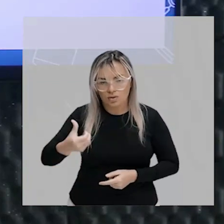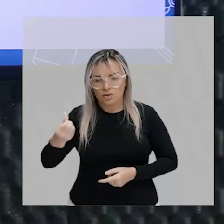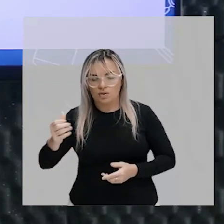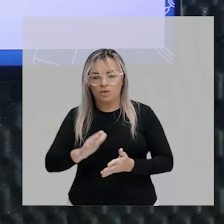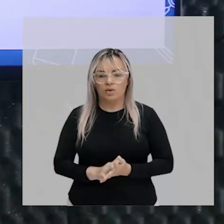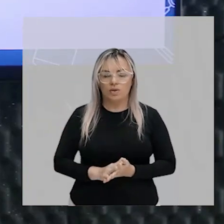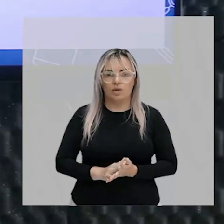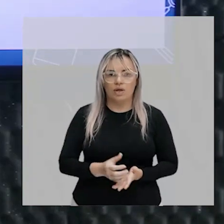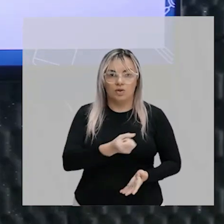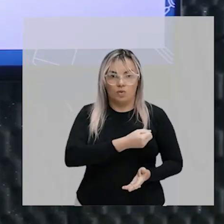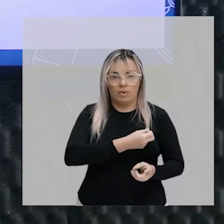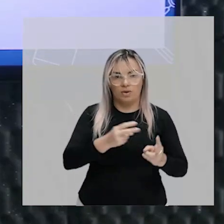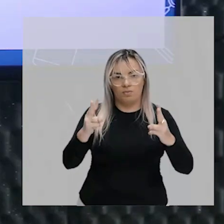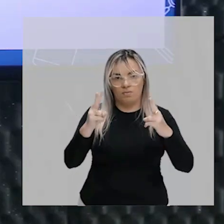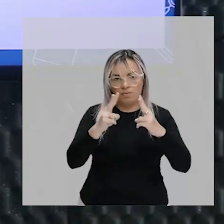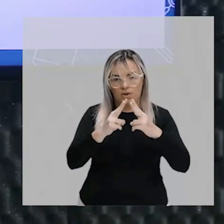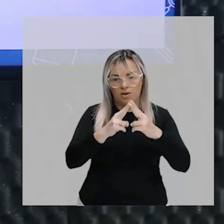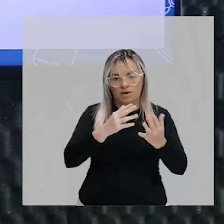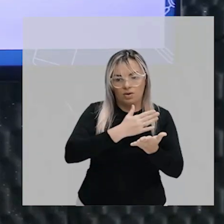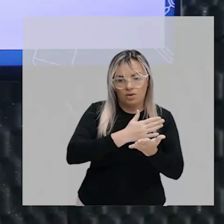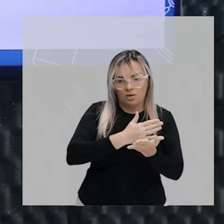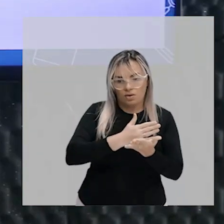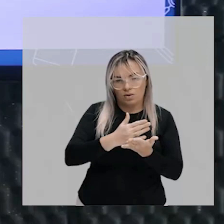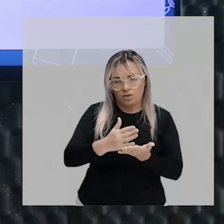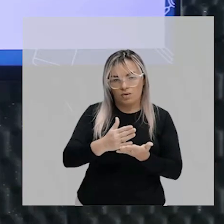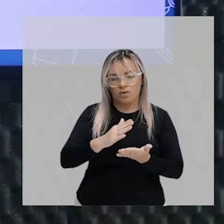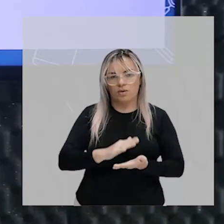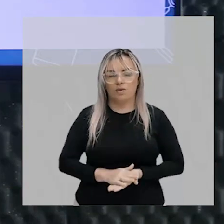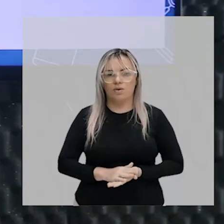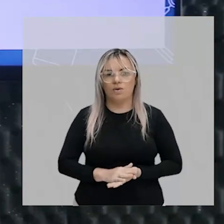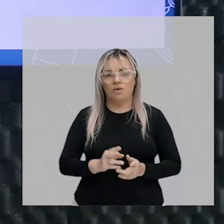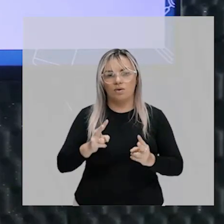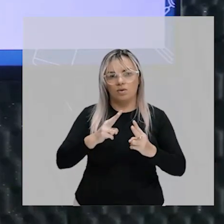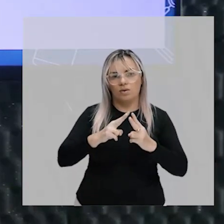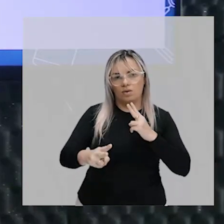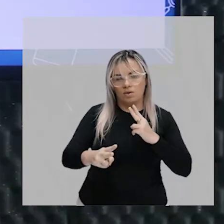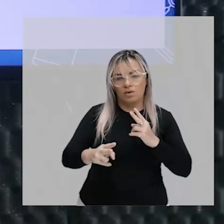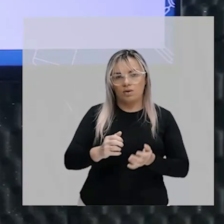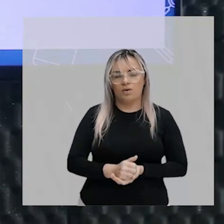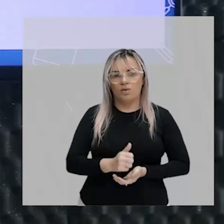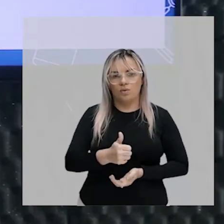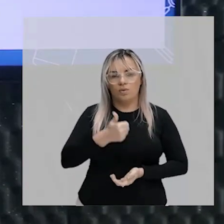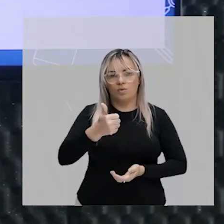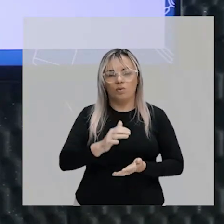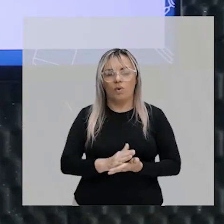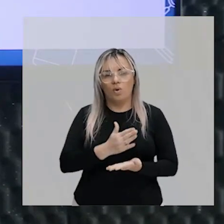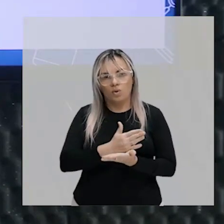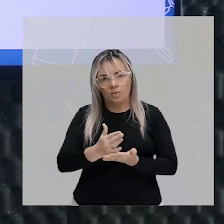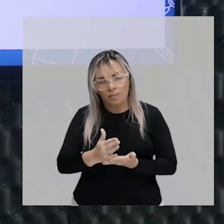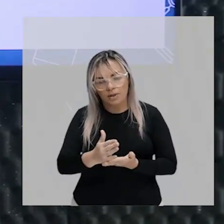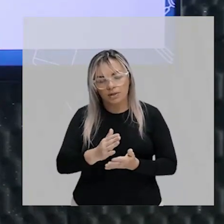número par começa por 2 3 agora deu ímpar pelo próprio três um tanto já só